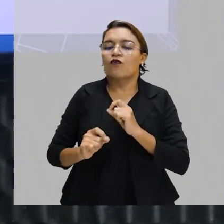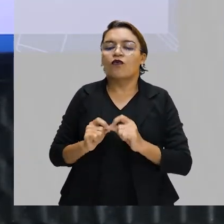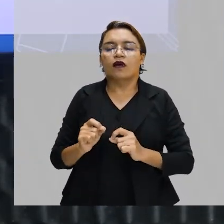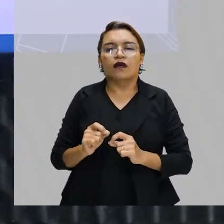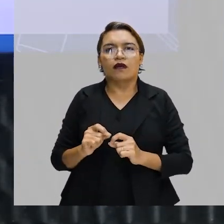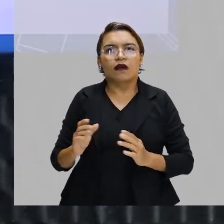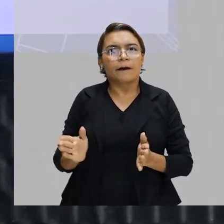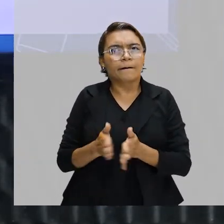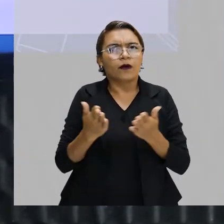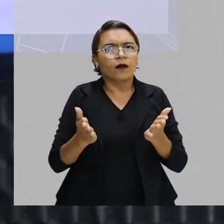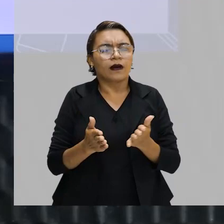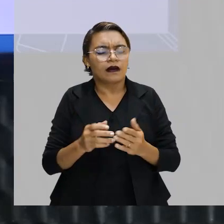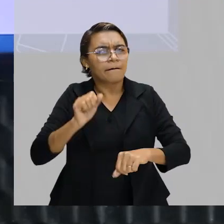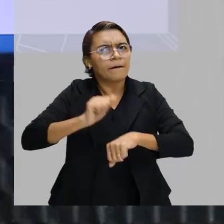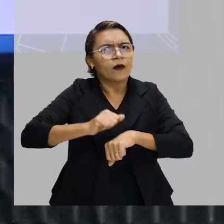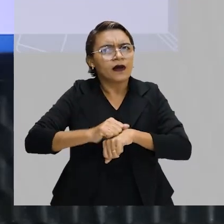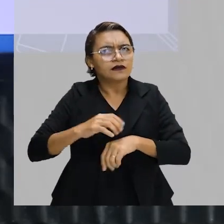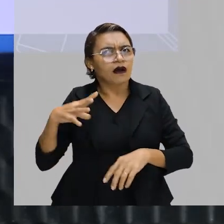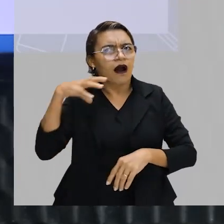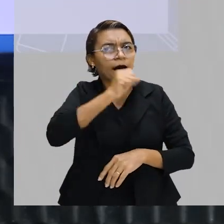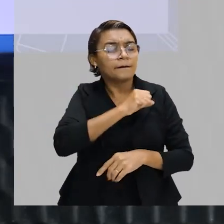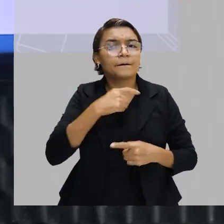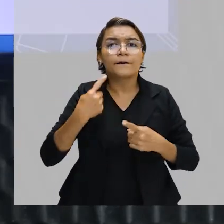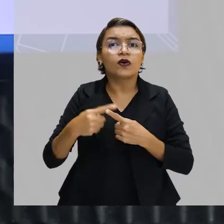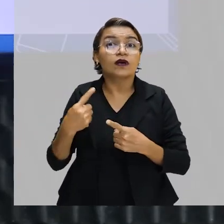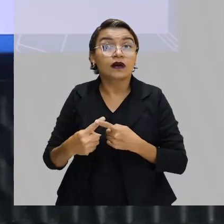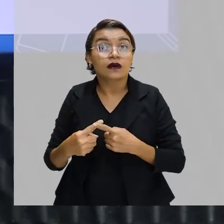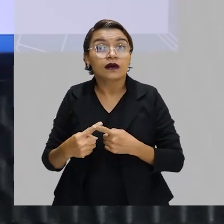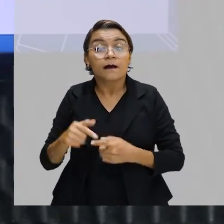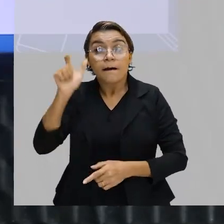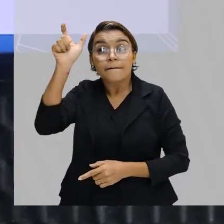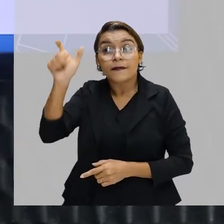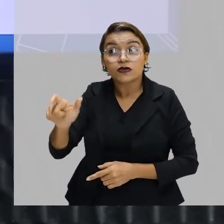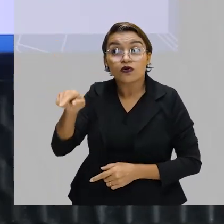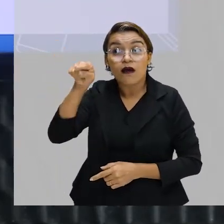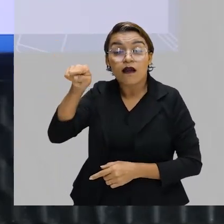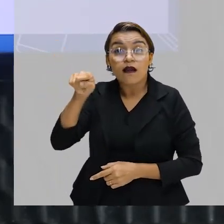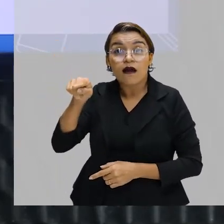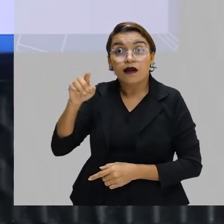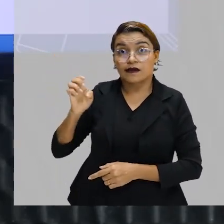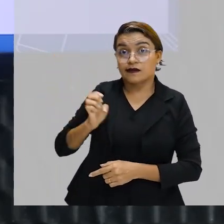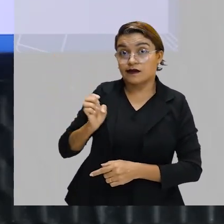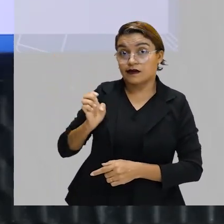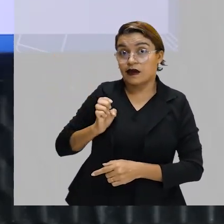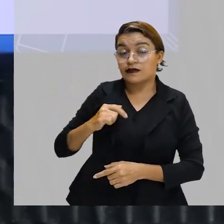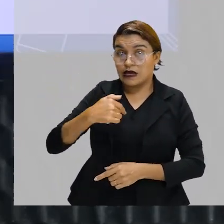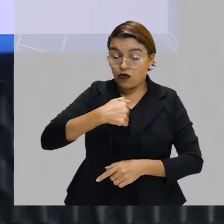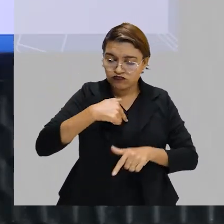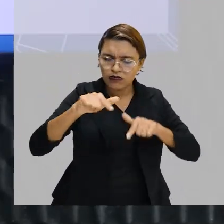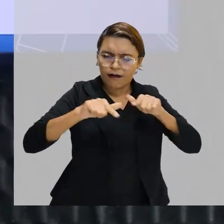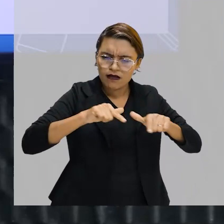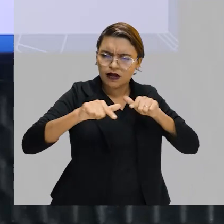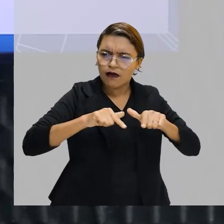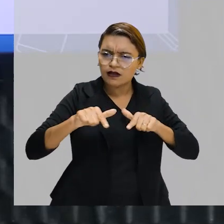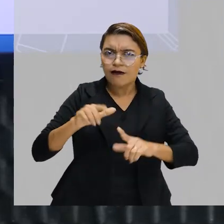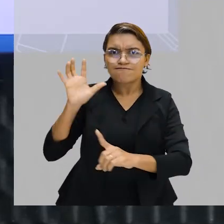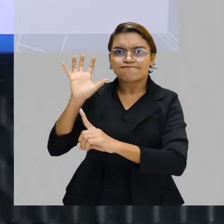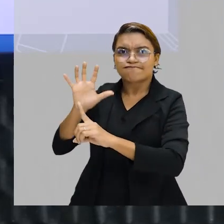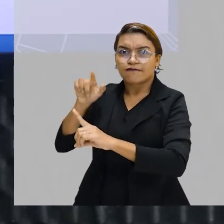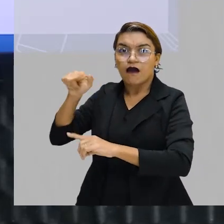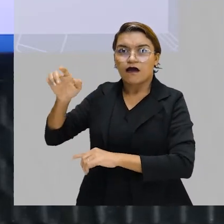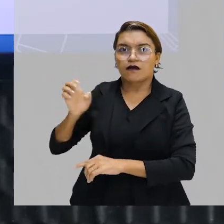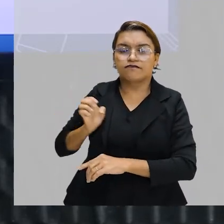de repente. Por quê? Porque alguém sempre vai enriquecer sobre o trabalho do outro. Aí ele